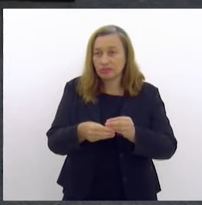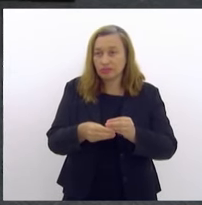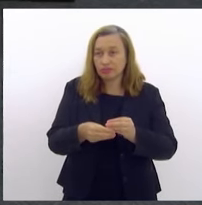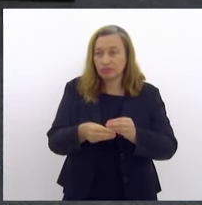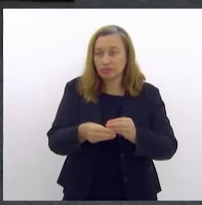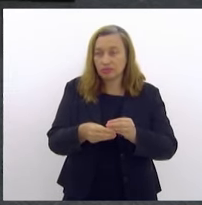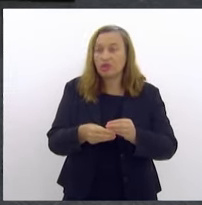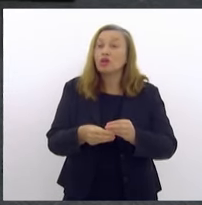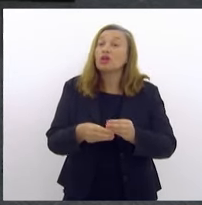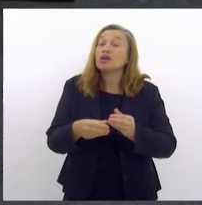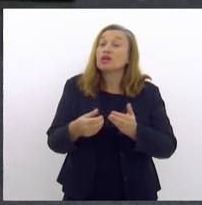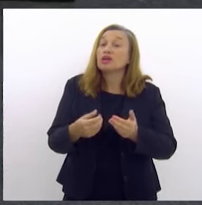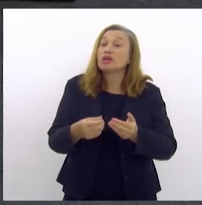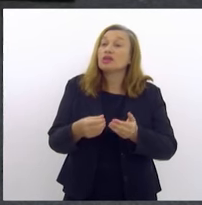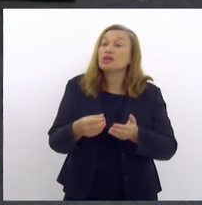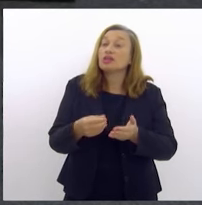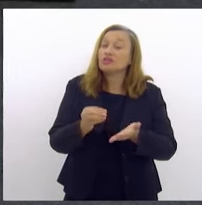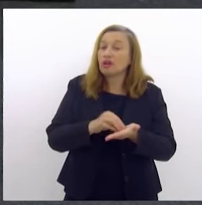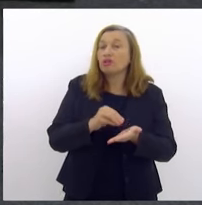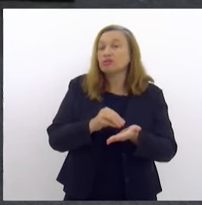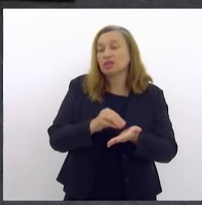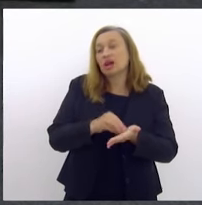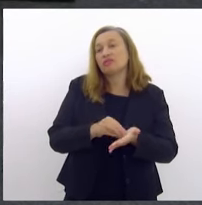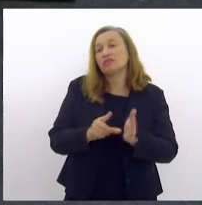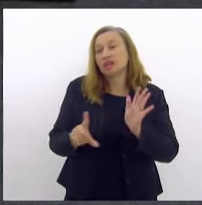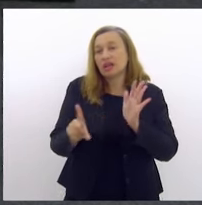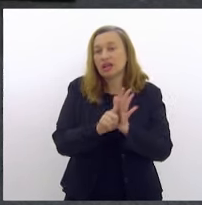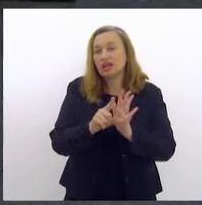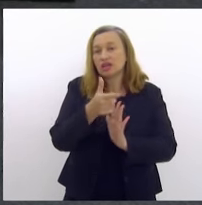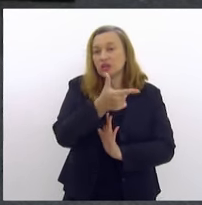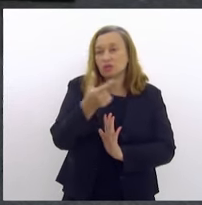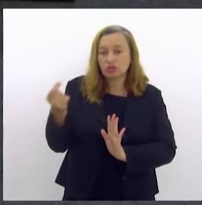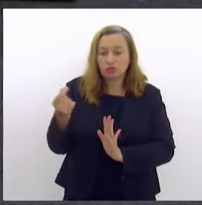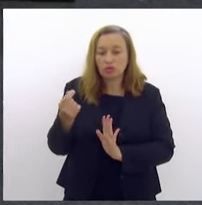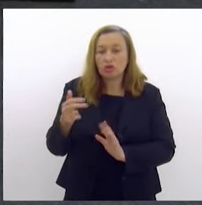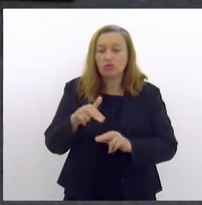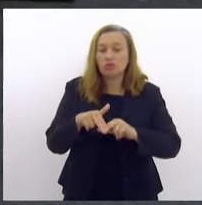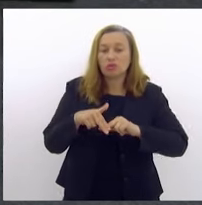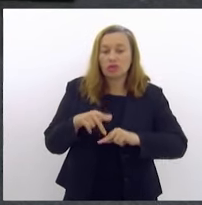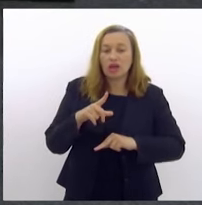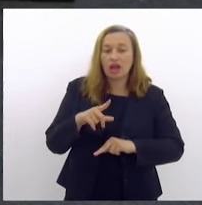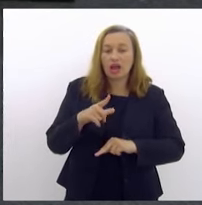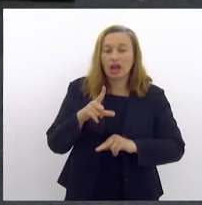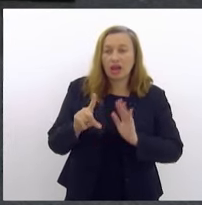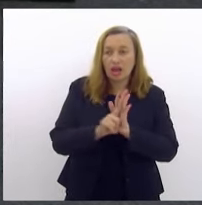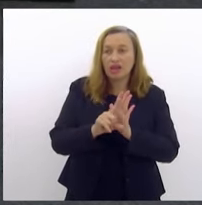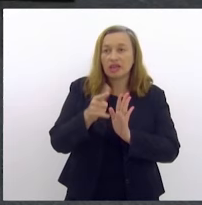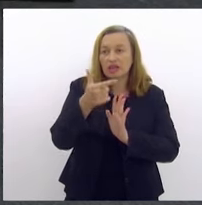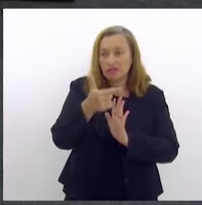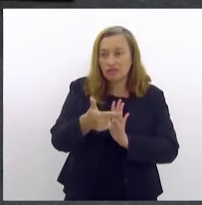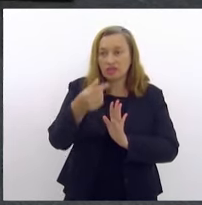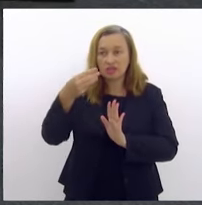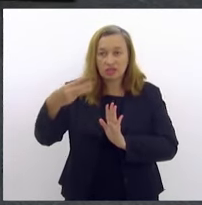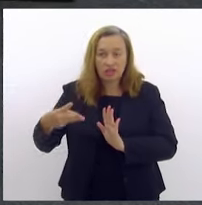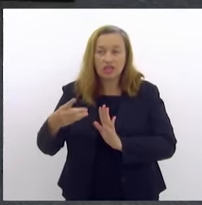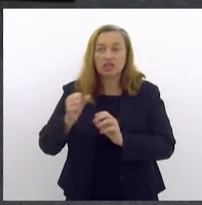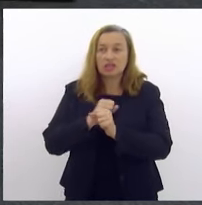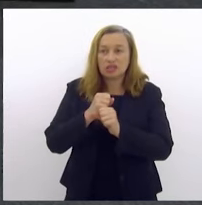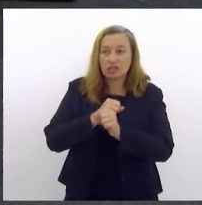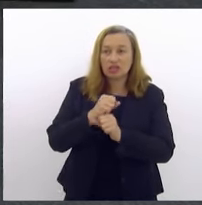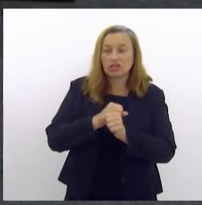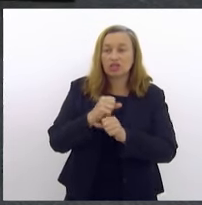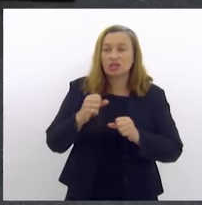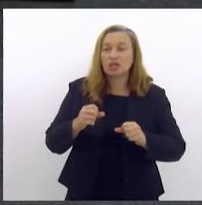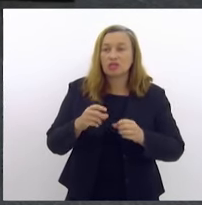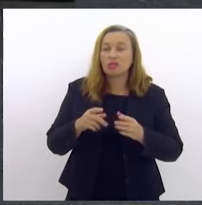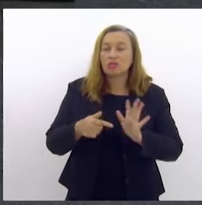que havia nessa lei de 2000. Portanto, a lei já tem 23 anos. E ela tipifica tudo